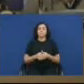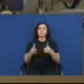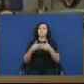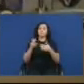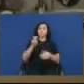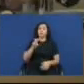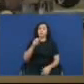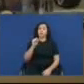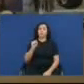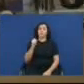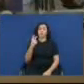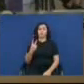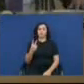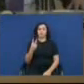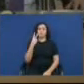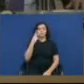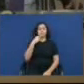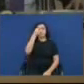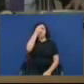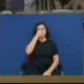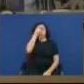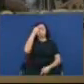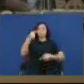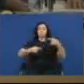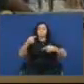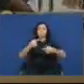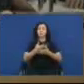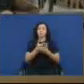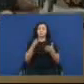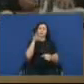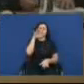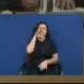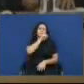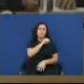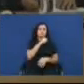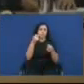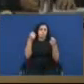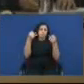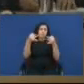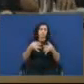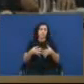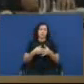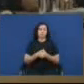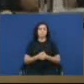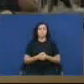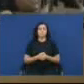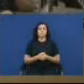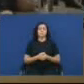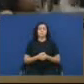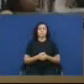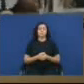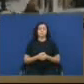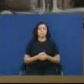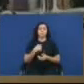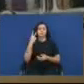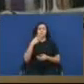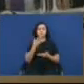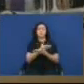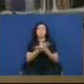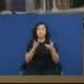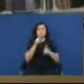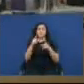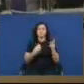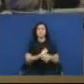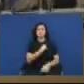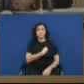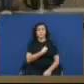Requerimento 582, vereador Jorge de Freitas. Em discussão. Senhor presidente, é rapidinho. Senhor presidente, senhores vereadores,